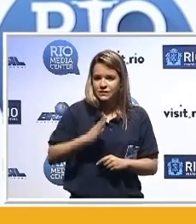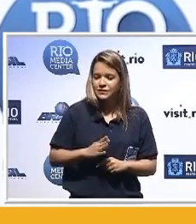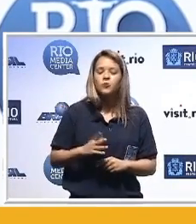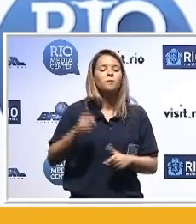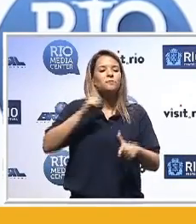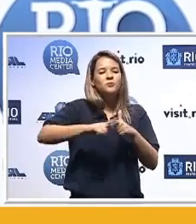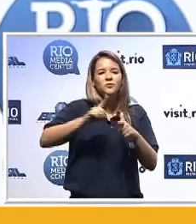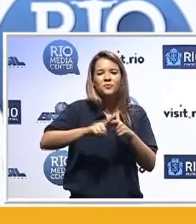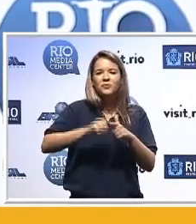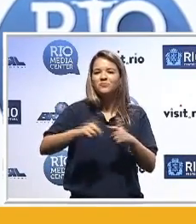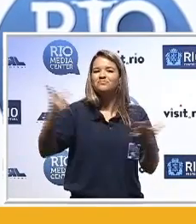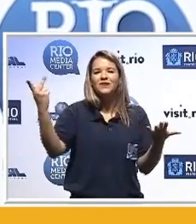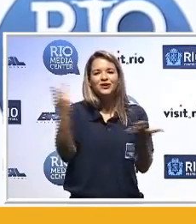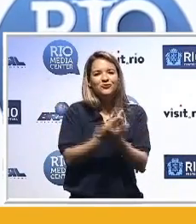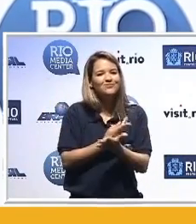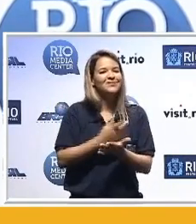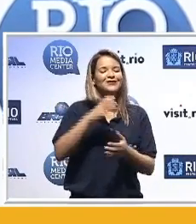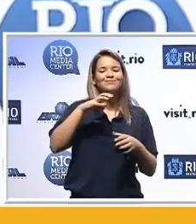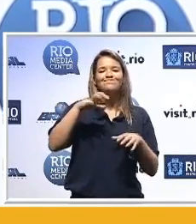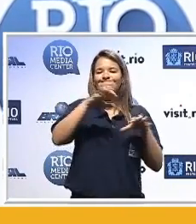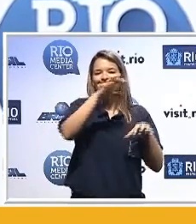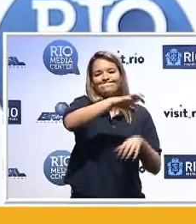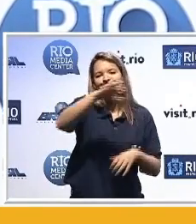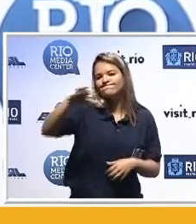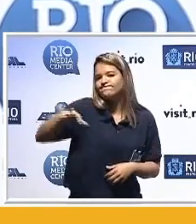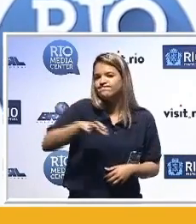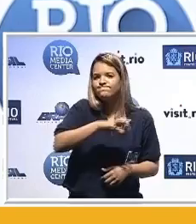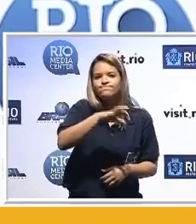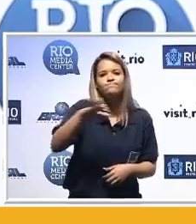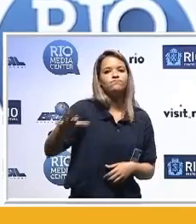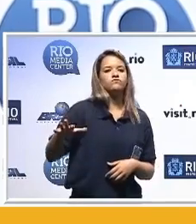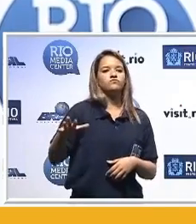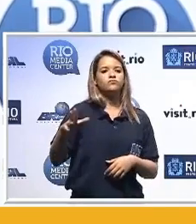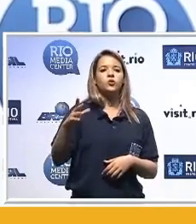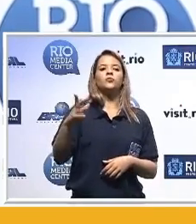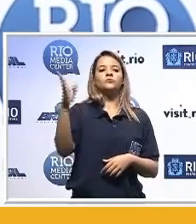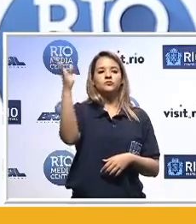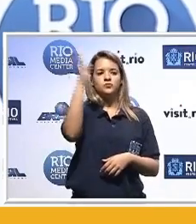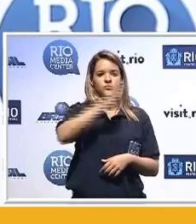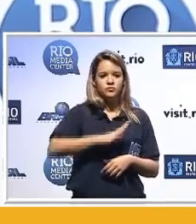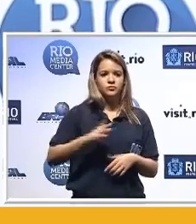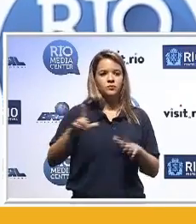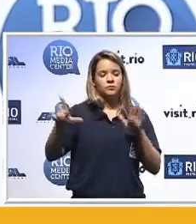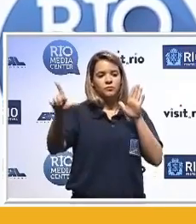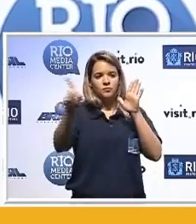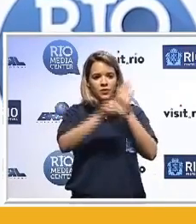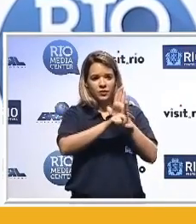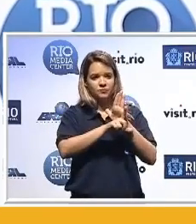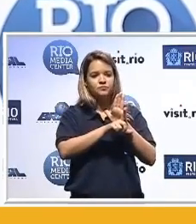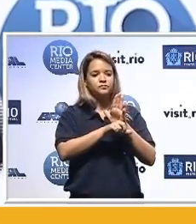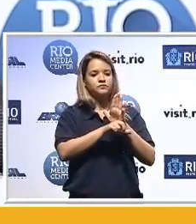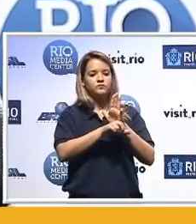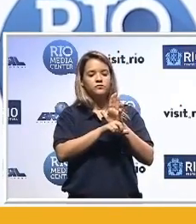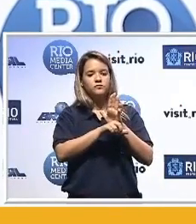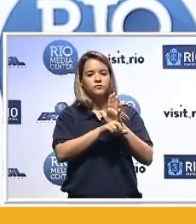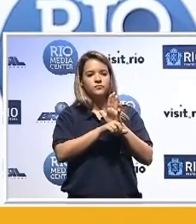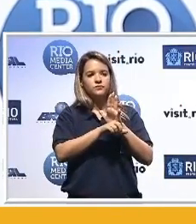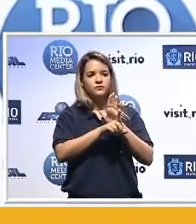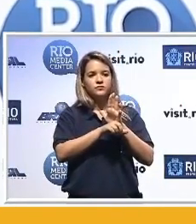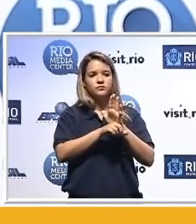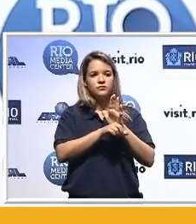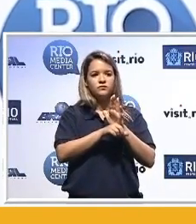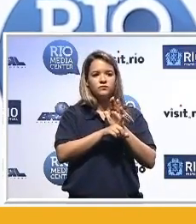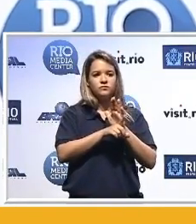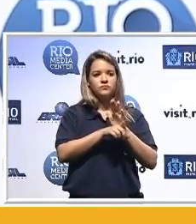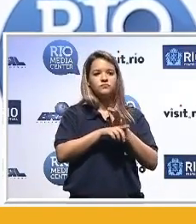parte. O Brasil tem regulamentações que vêm do passado e que se